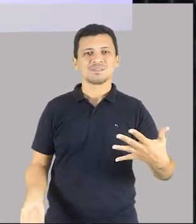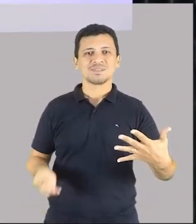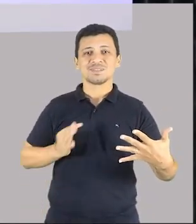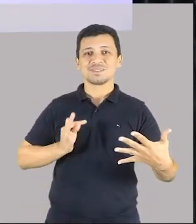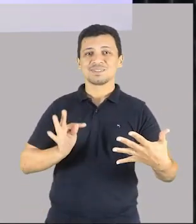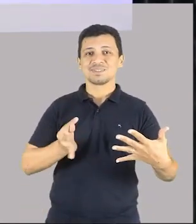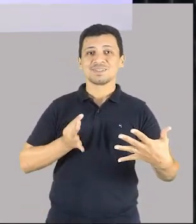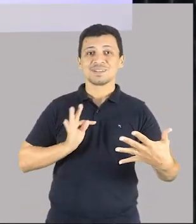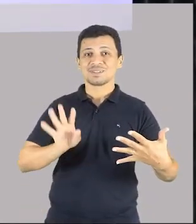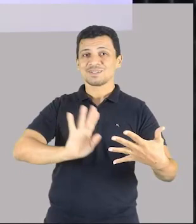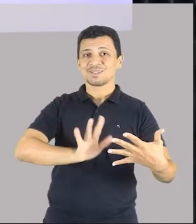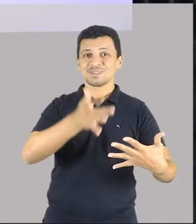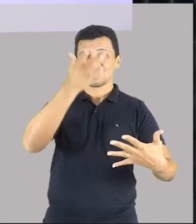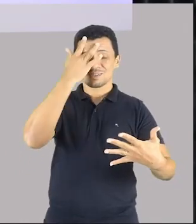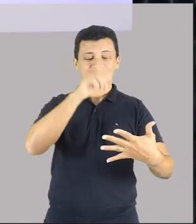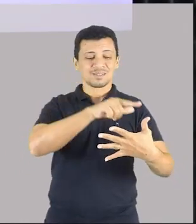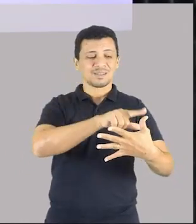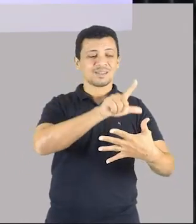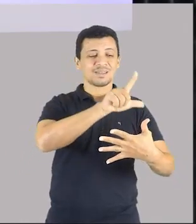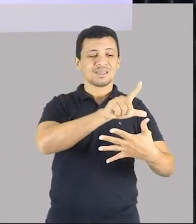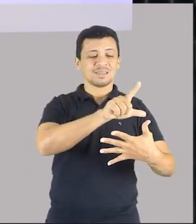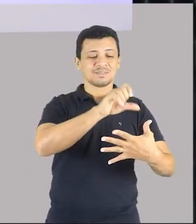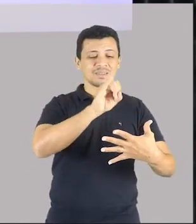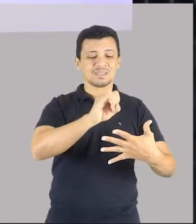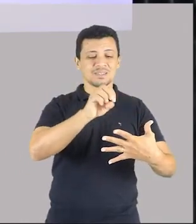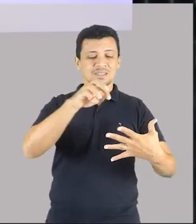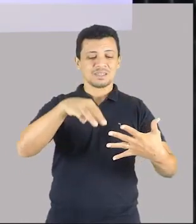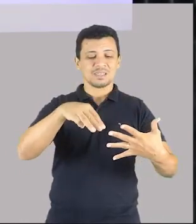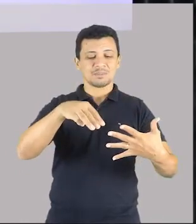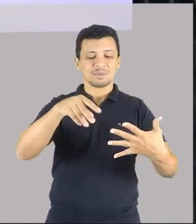é L-I-M-P-E.